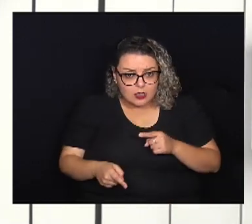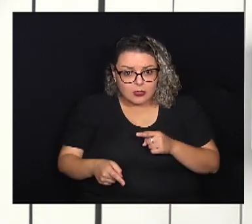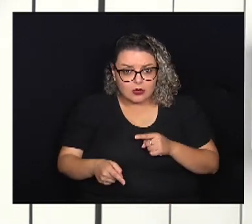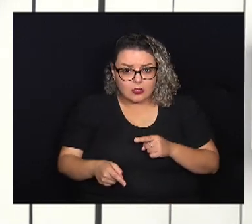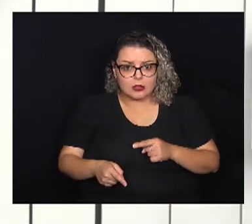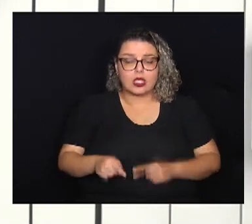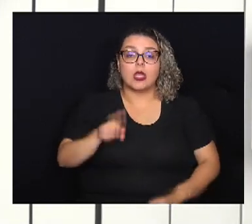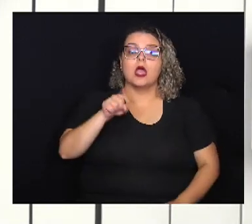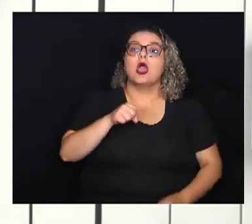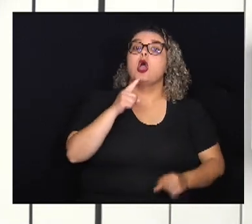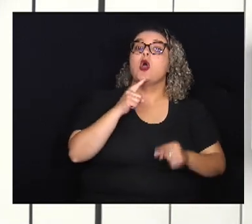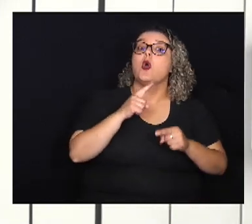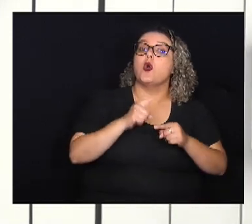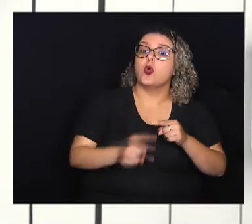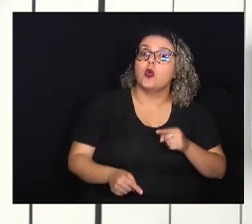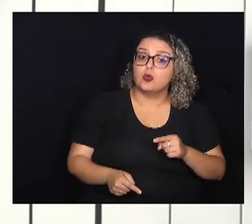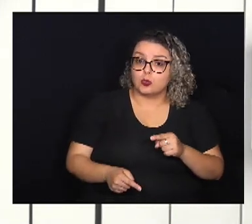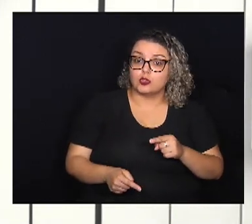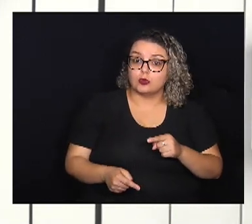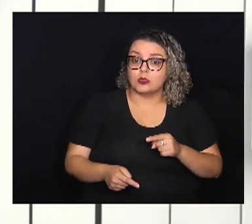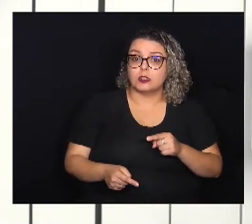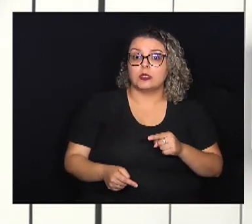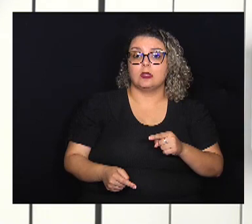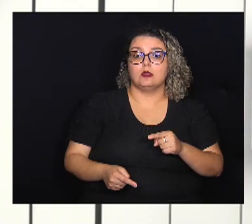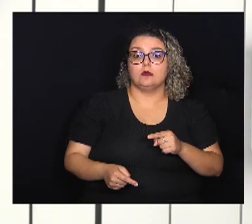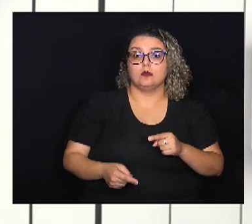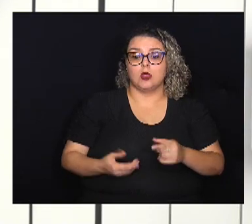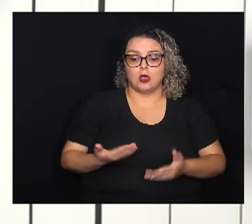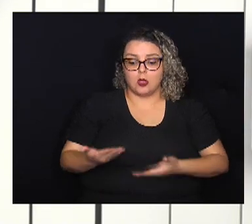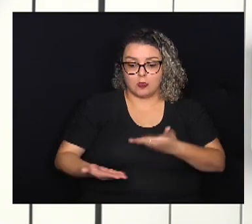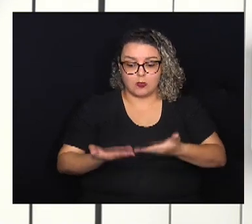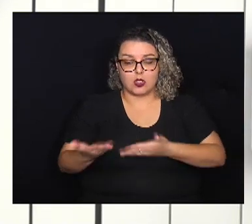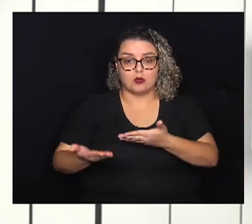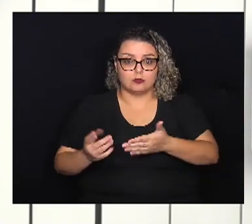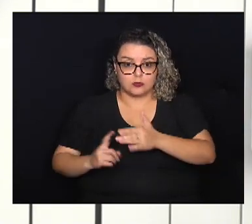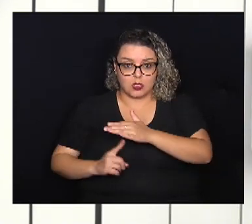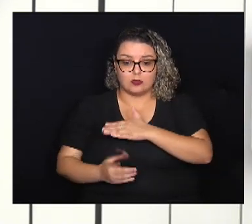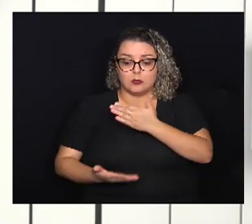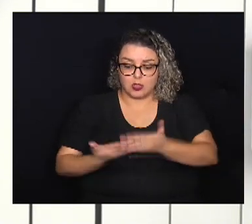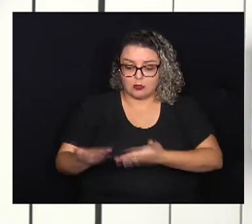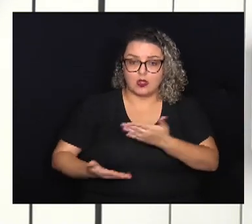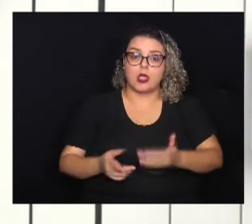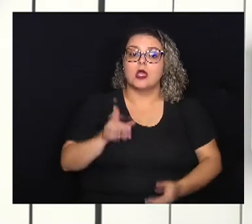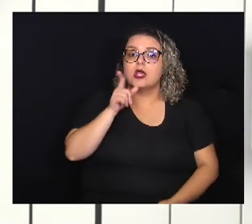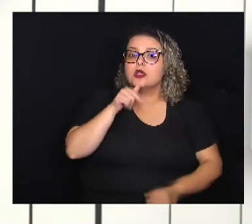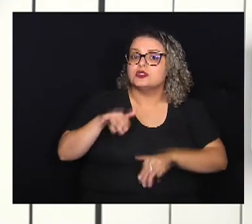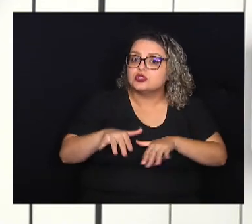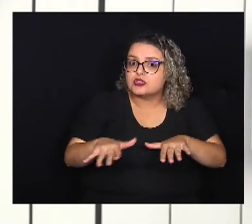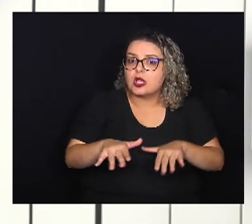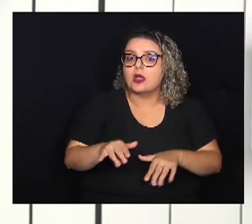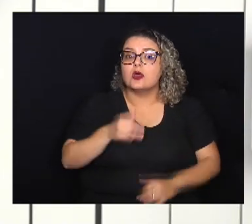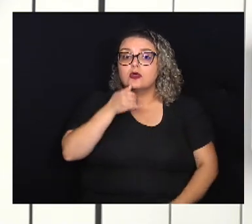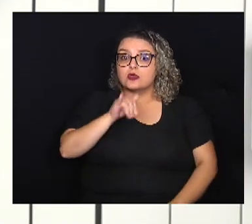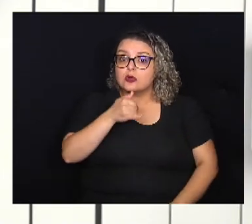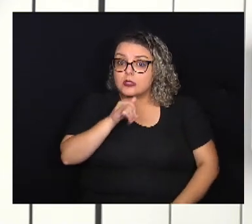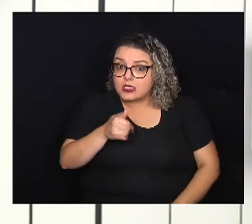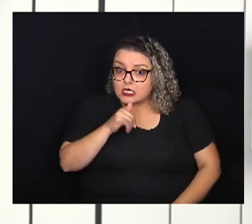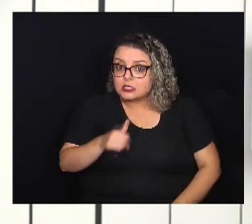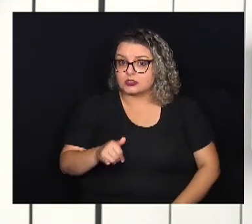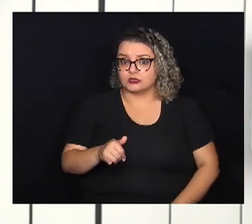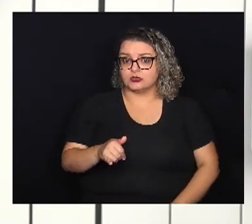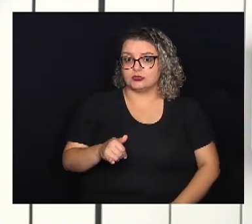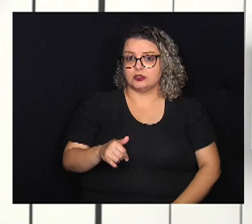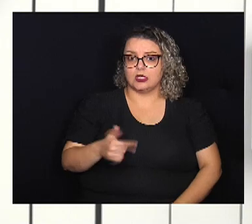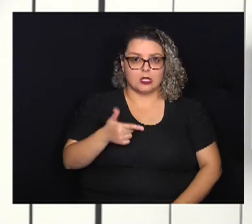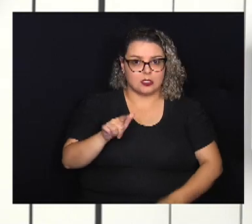proibido suspender a prestação de serviços como a distribuição de água e energia elétrica sem